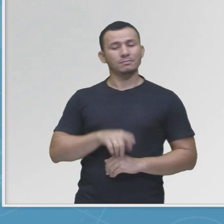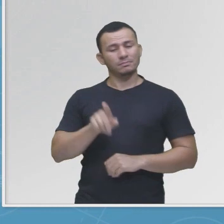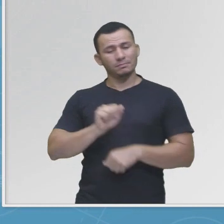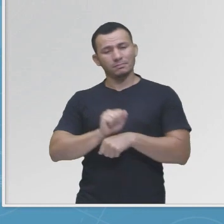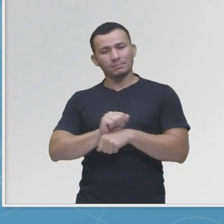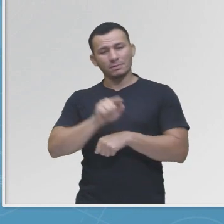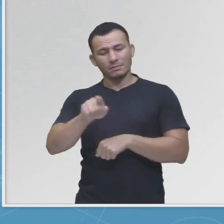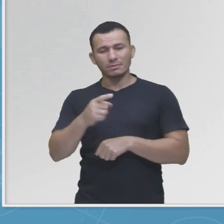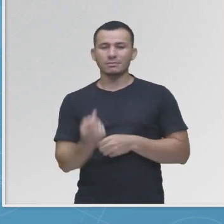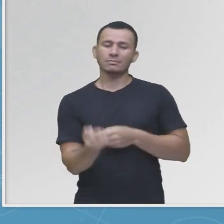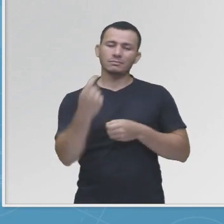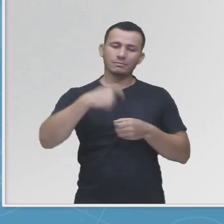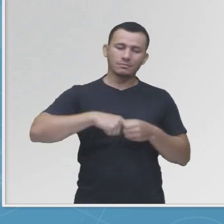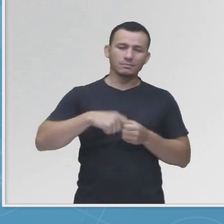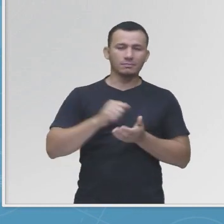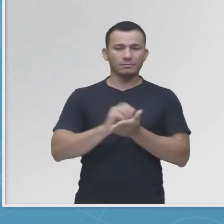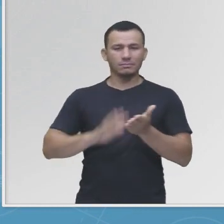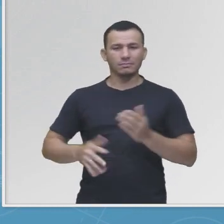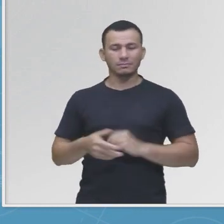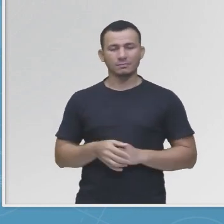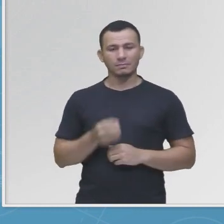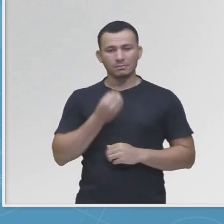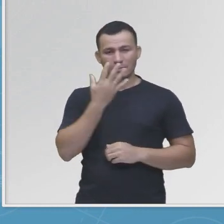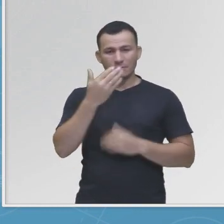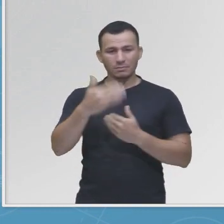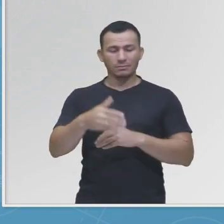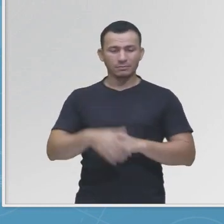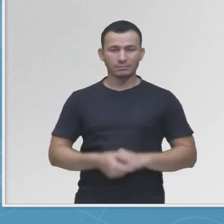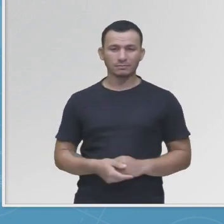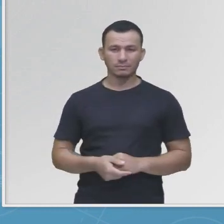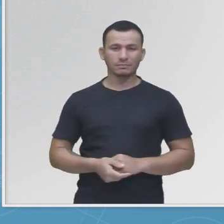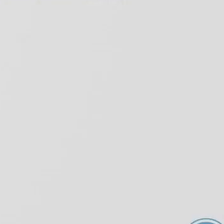nossa interatividade. Tenham todos uma boa atividade.